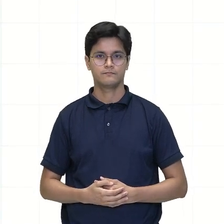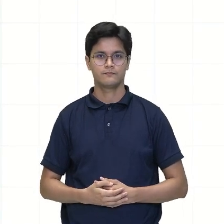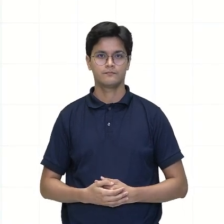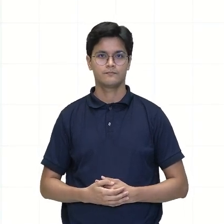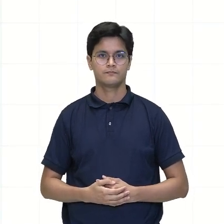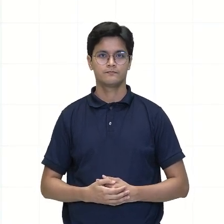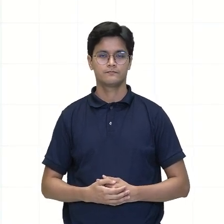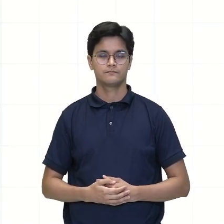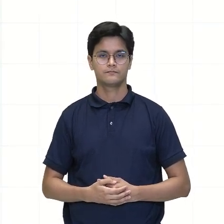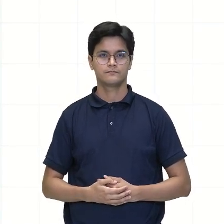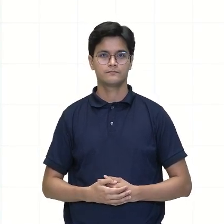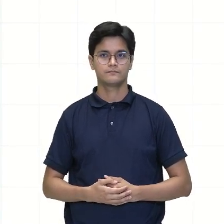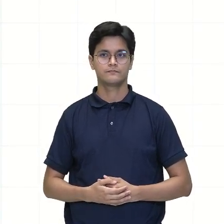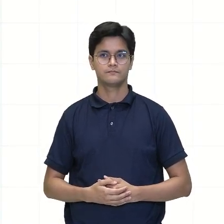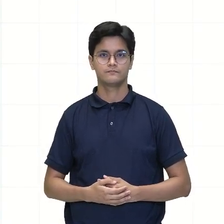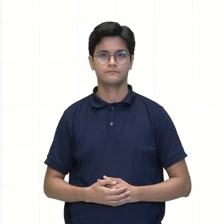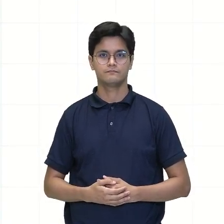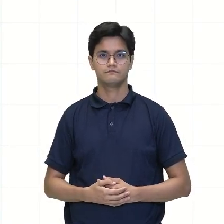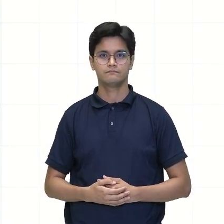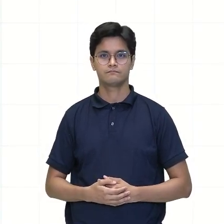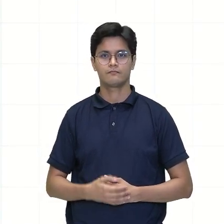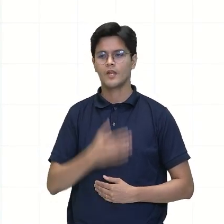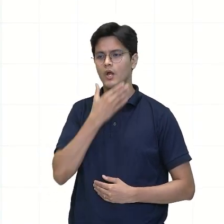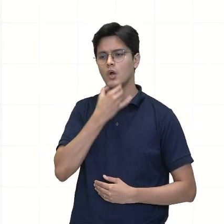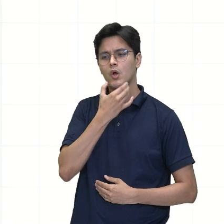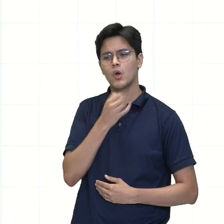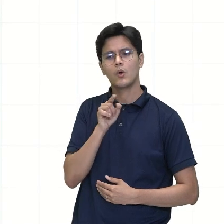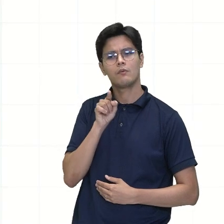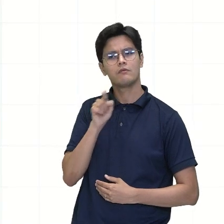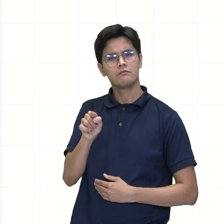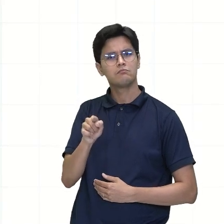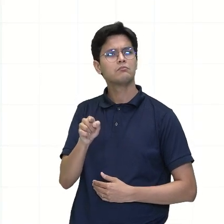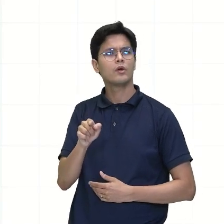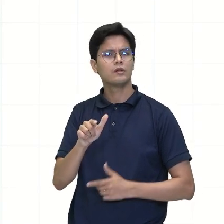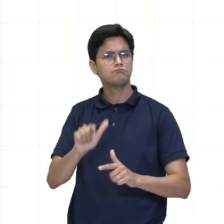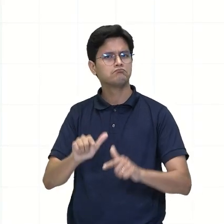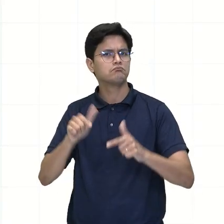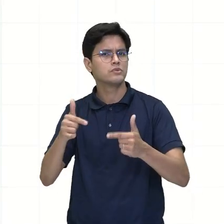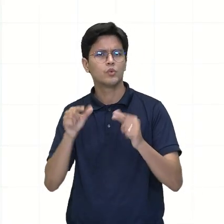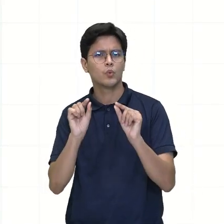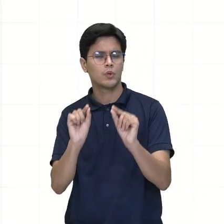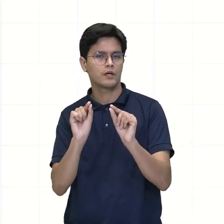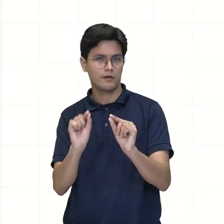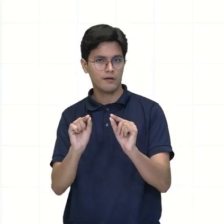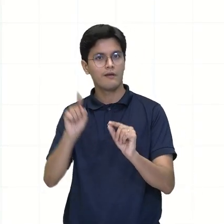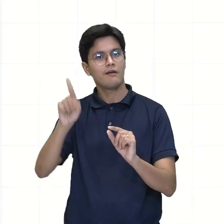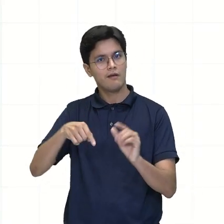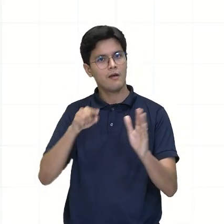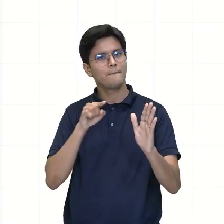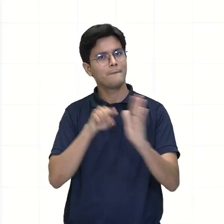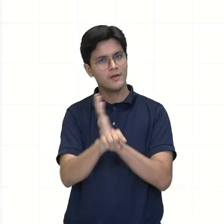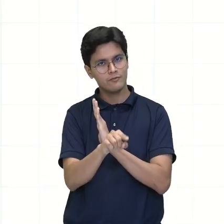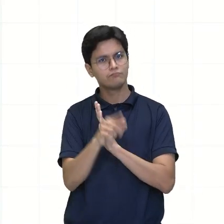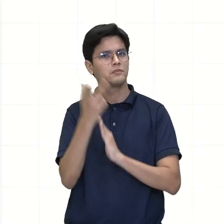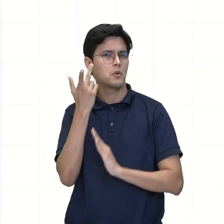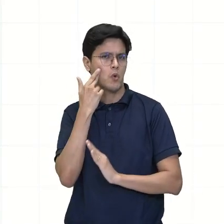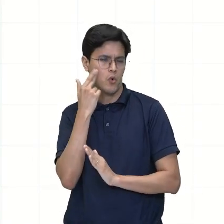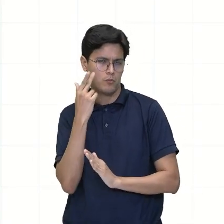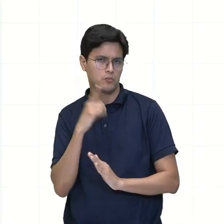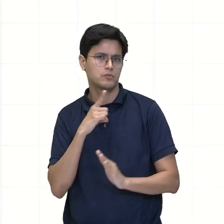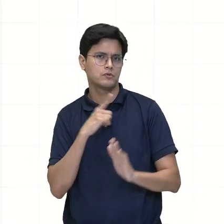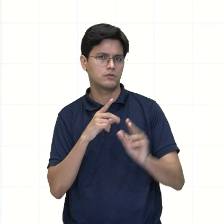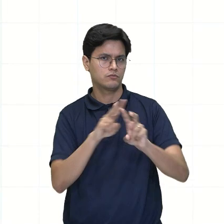ele está fazendo? Essa é uma pergunta bem típica deste assunto. Então, what